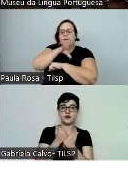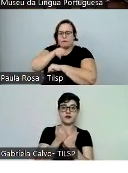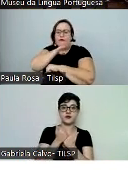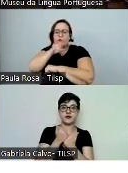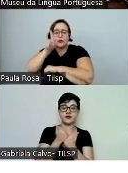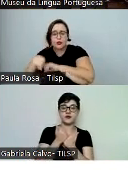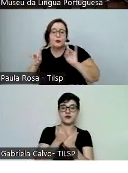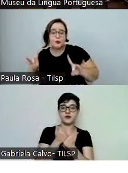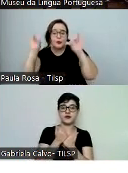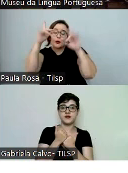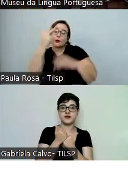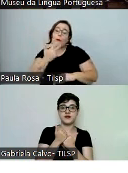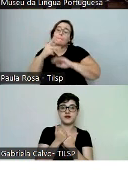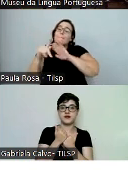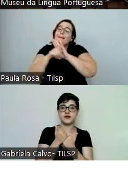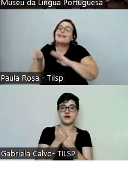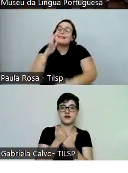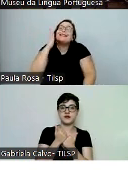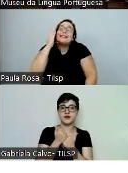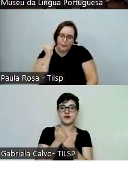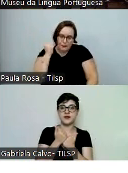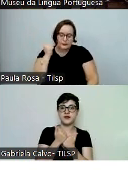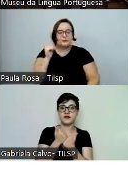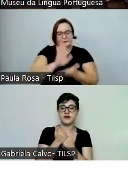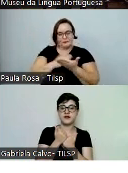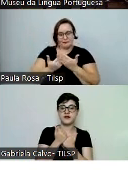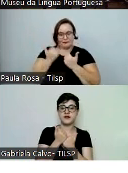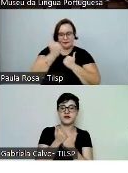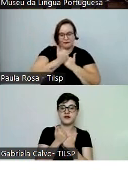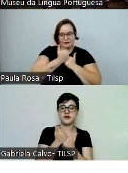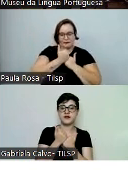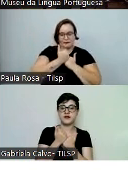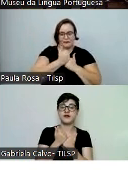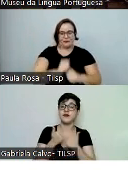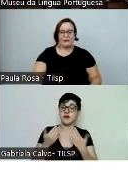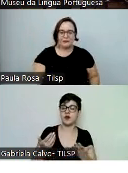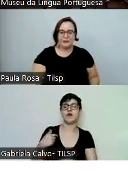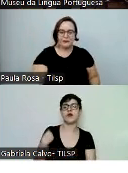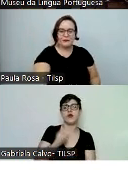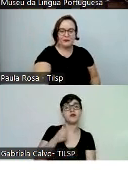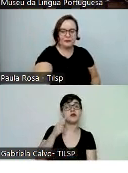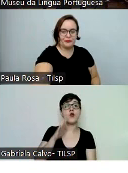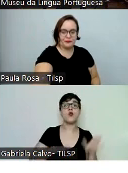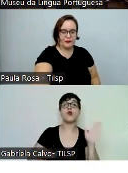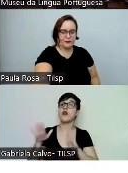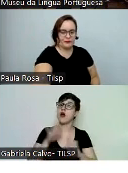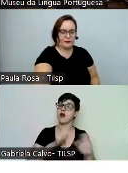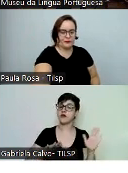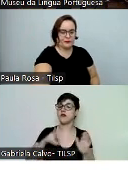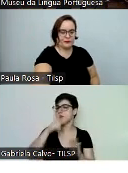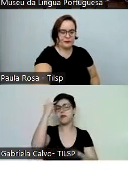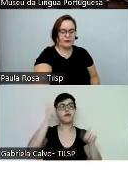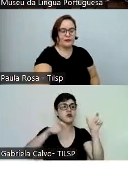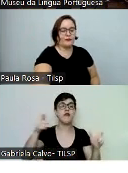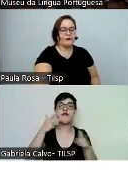linguistas sabem disso então se a gente criar uma exposição sobre uma língua a gente tem que ser cuidadoso e trabalhar bem de perto com falantes nativos